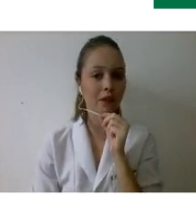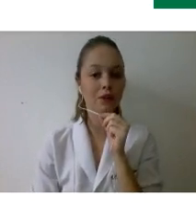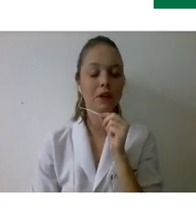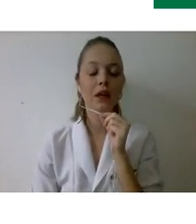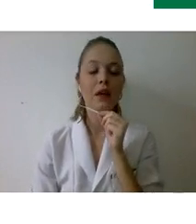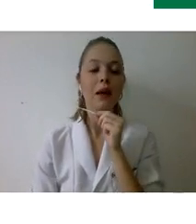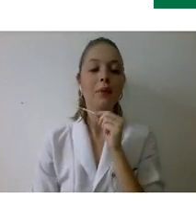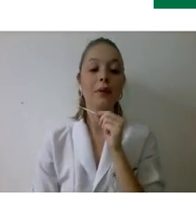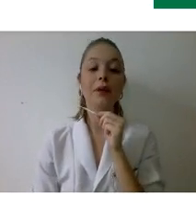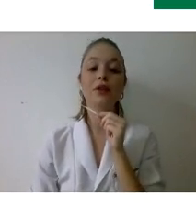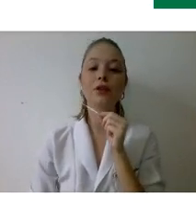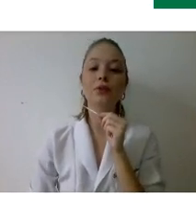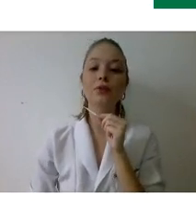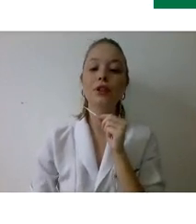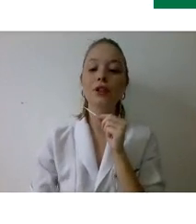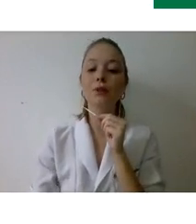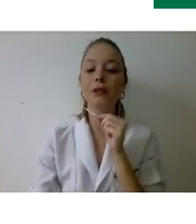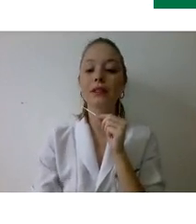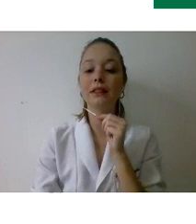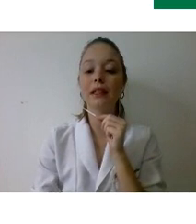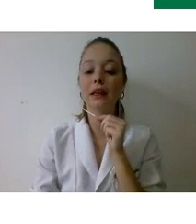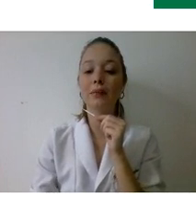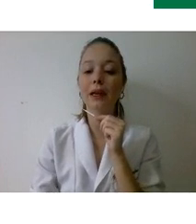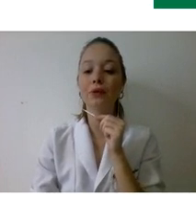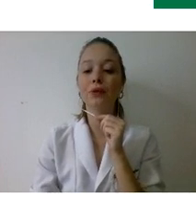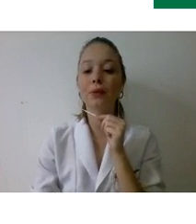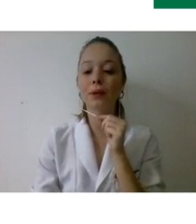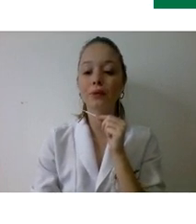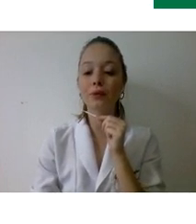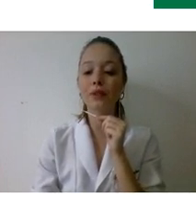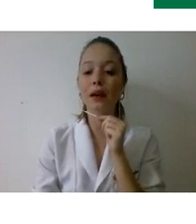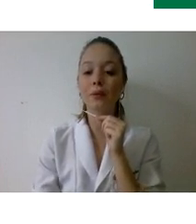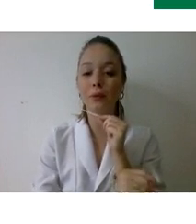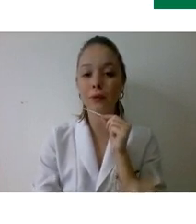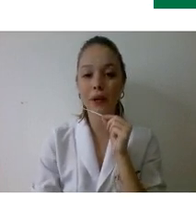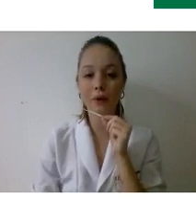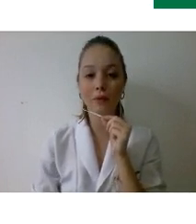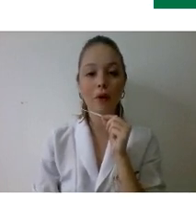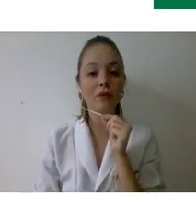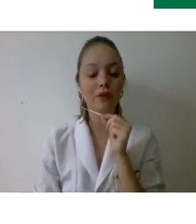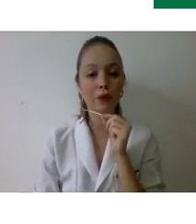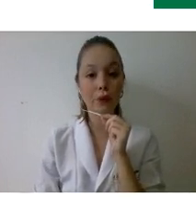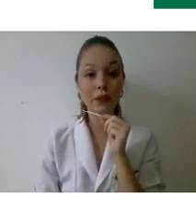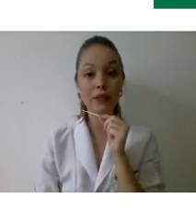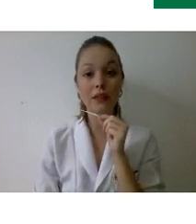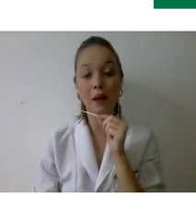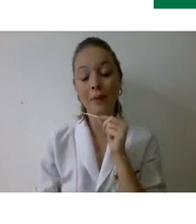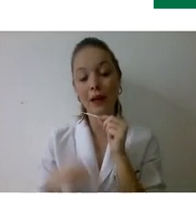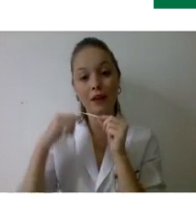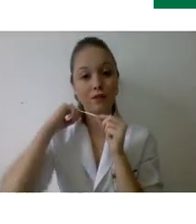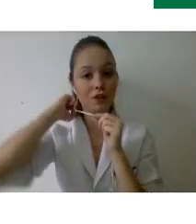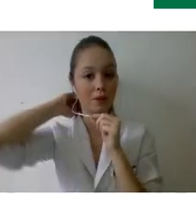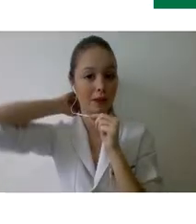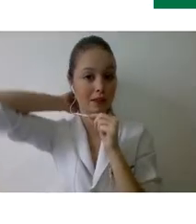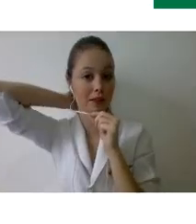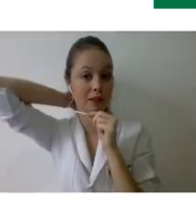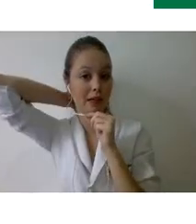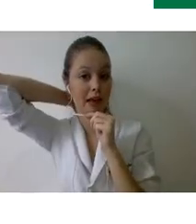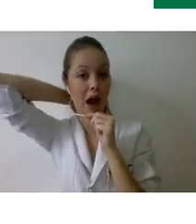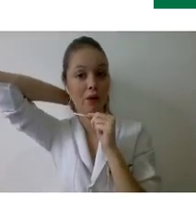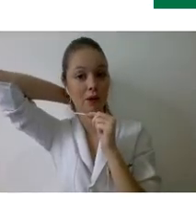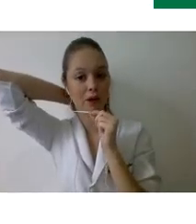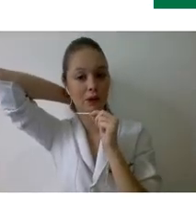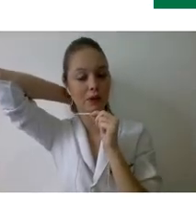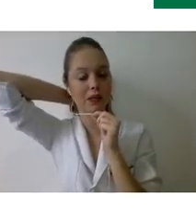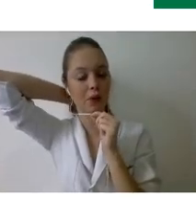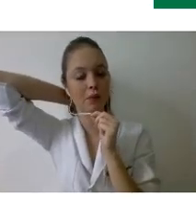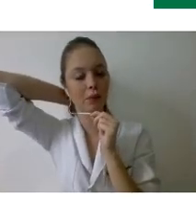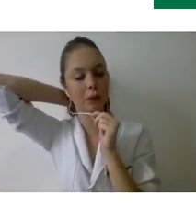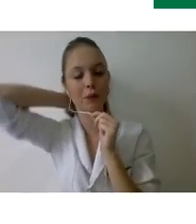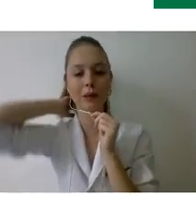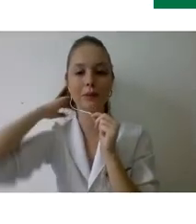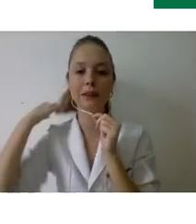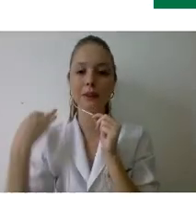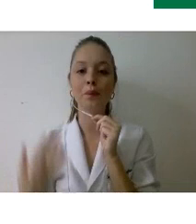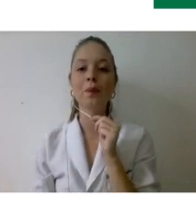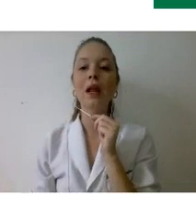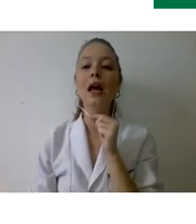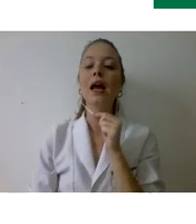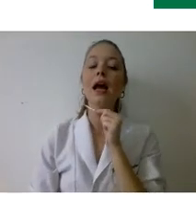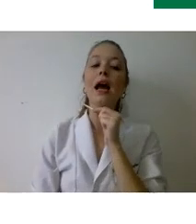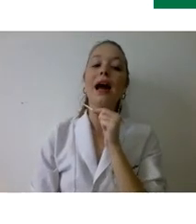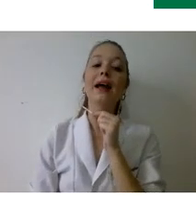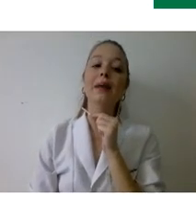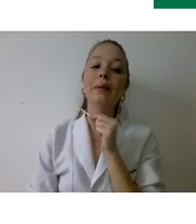muito cuidado. Primeiro de tudo, a gente precisa lembrar do número do SAMU, que é 192, tá? Para quem você precisa ligar quando acontecer algum